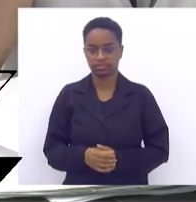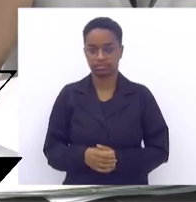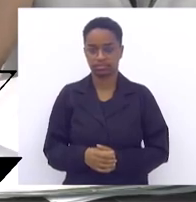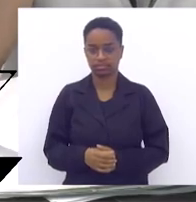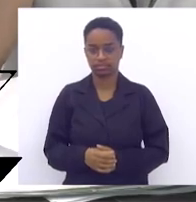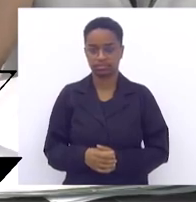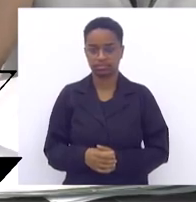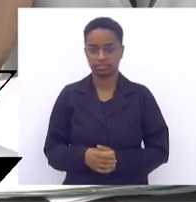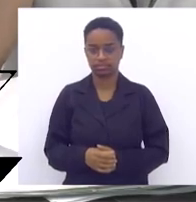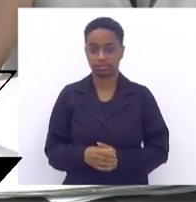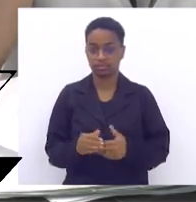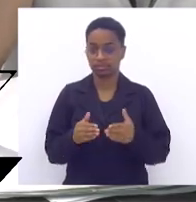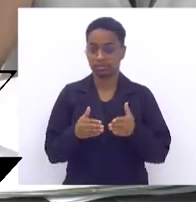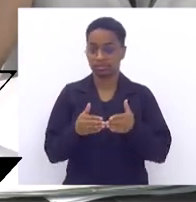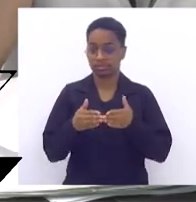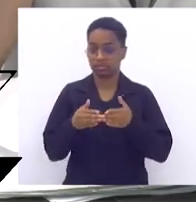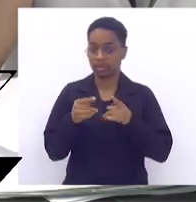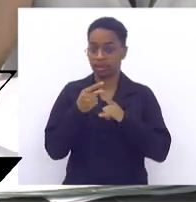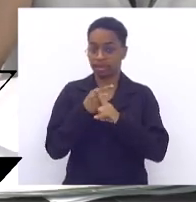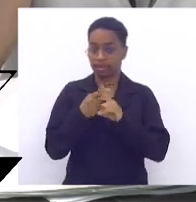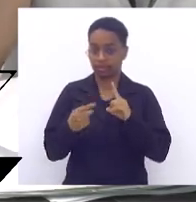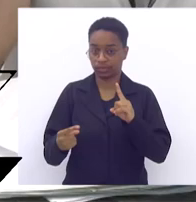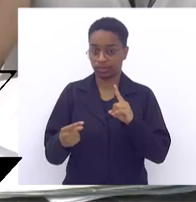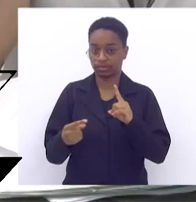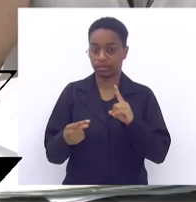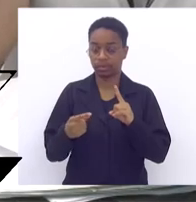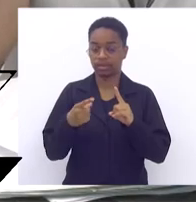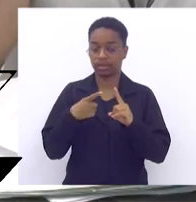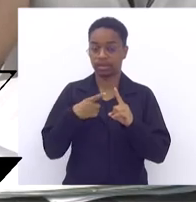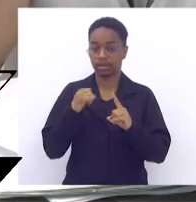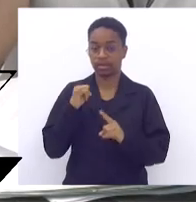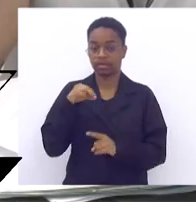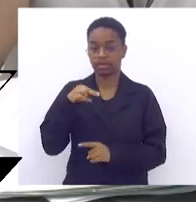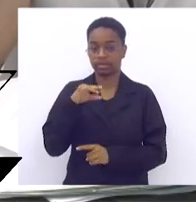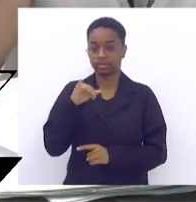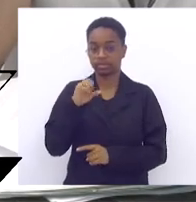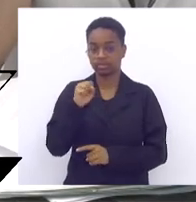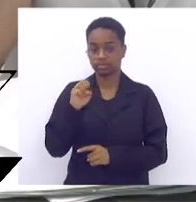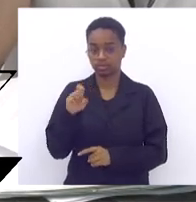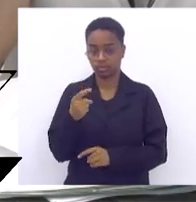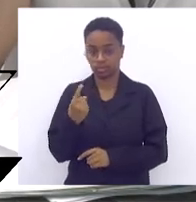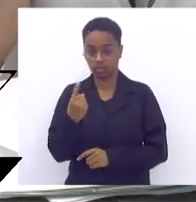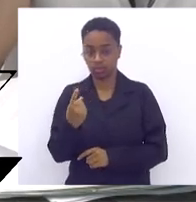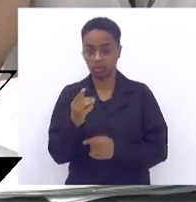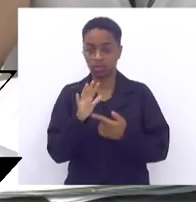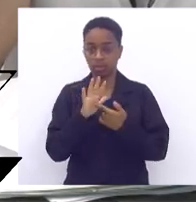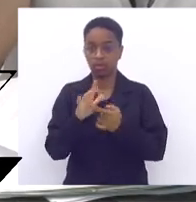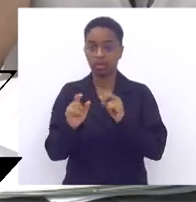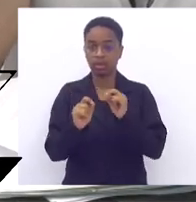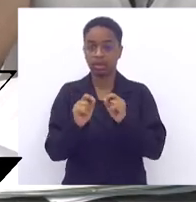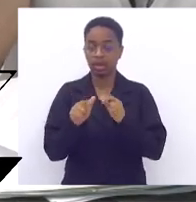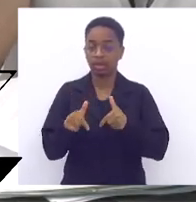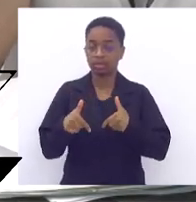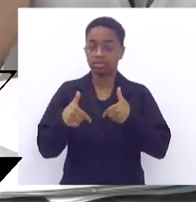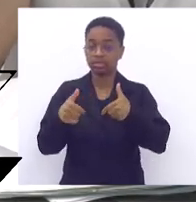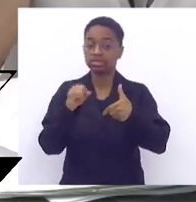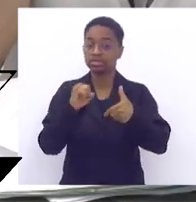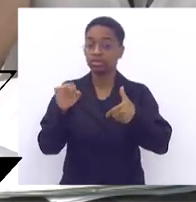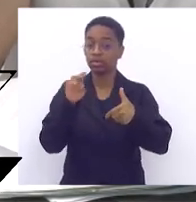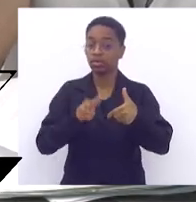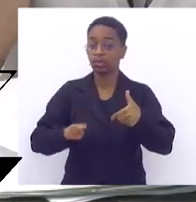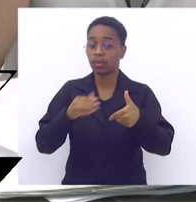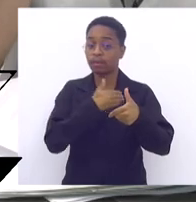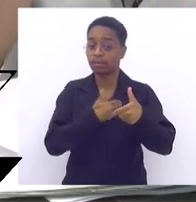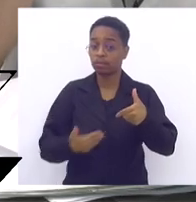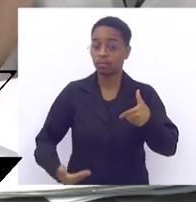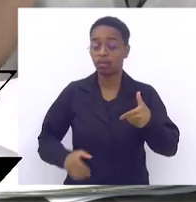excetua-se da proibição prevista no inciso 1 do caput tal, a intervenção de utilidade pública e